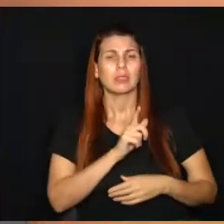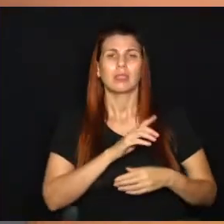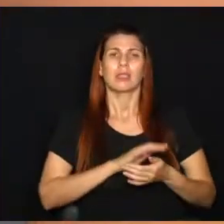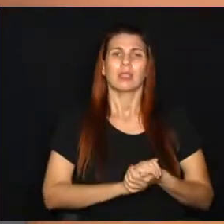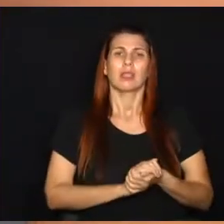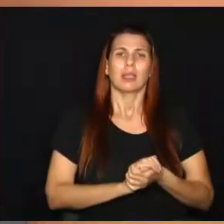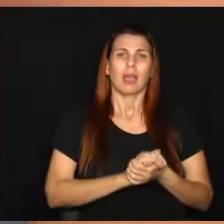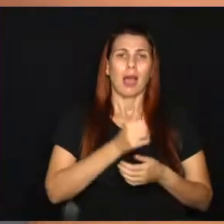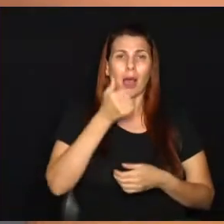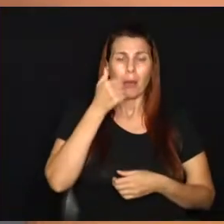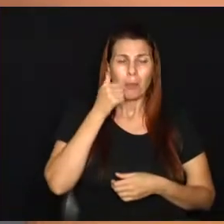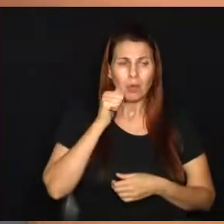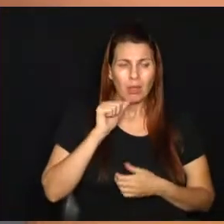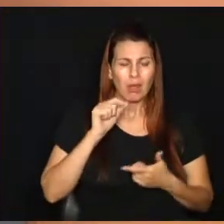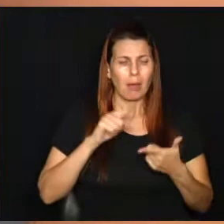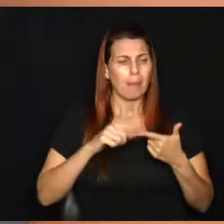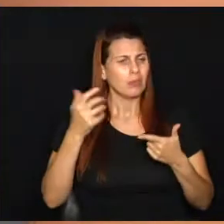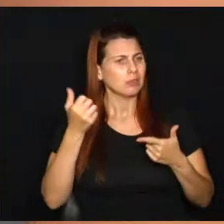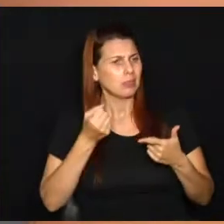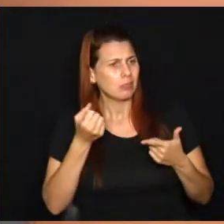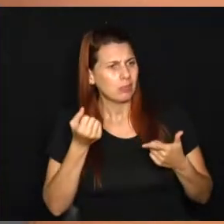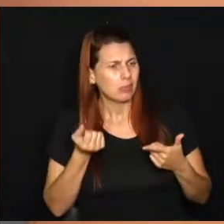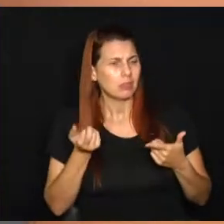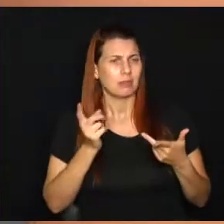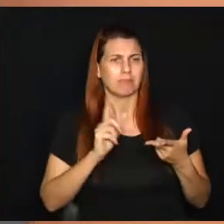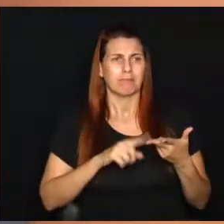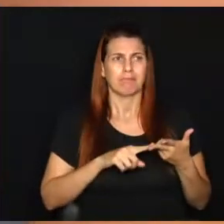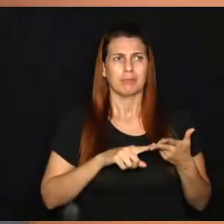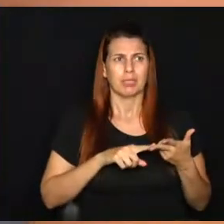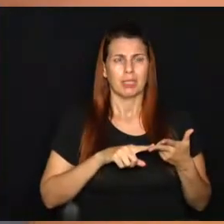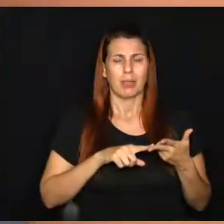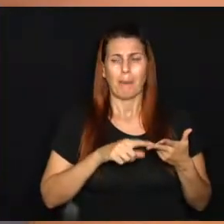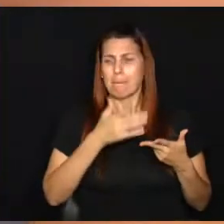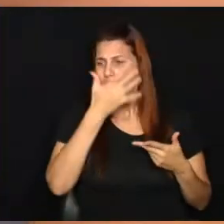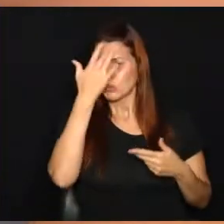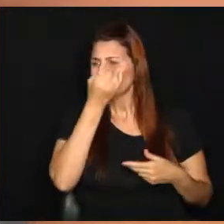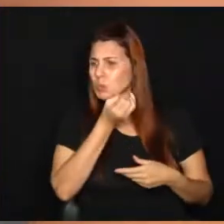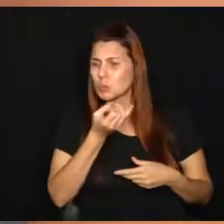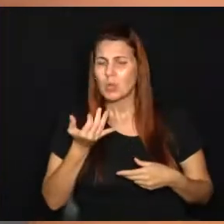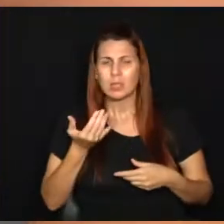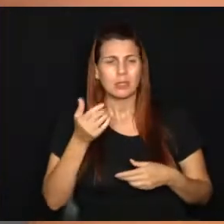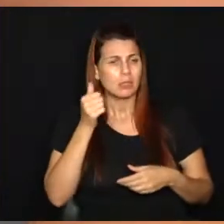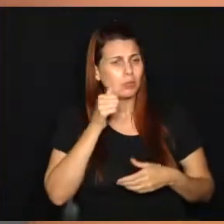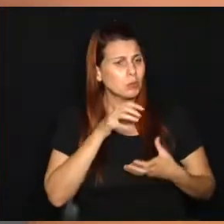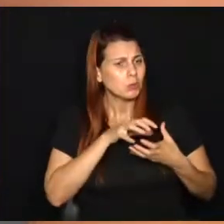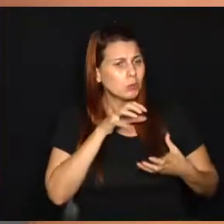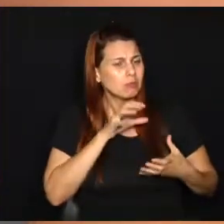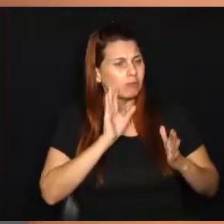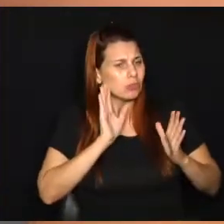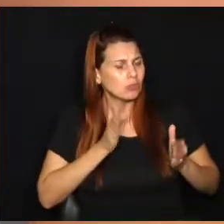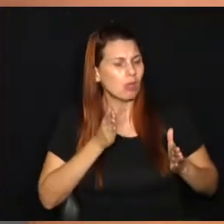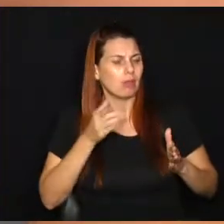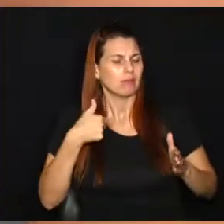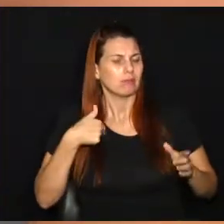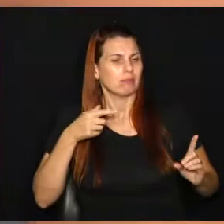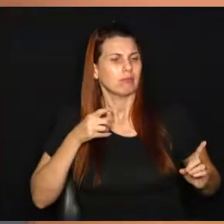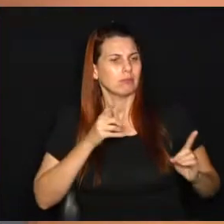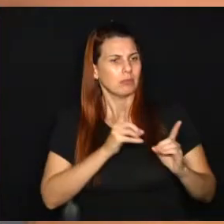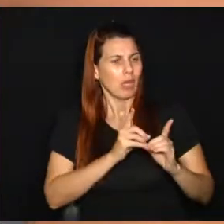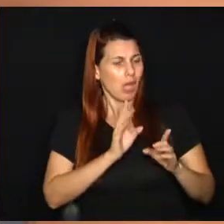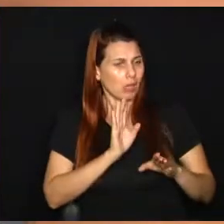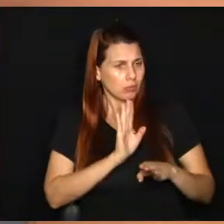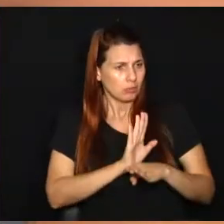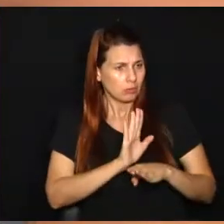a mulher, a aposentadoria, quantas pessoas idosas, senhoras idosas que a gente atende,